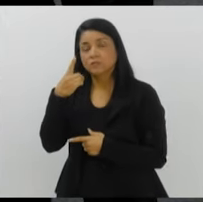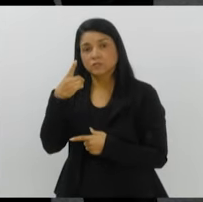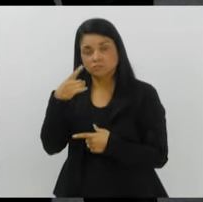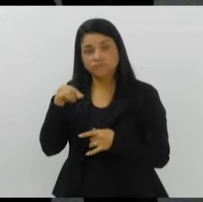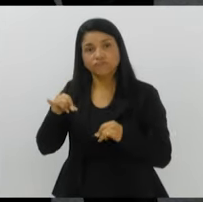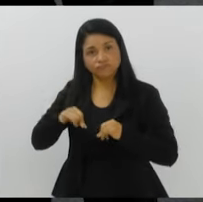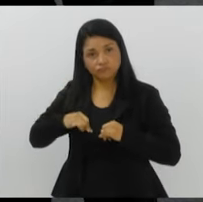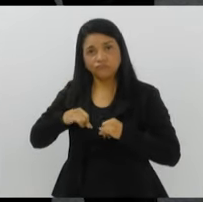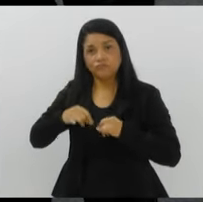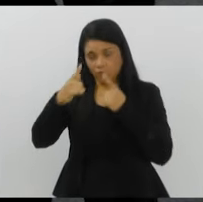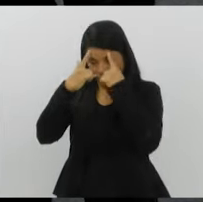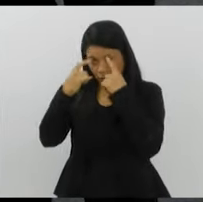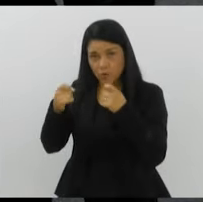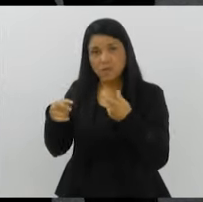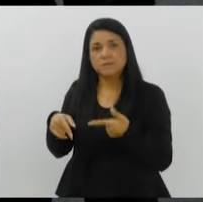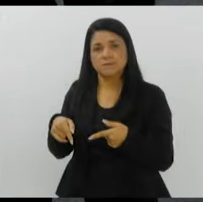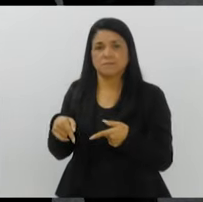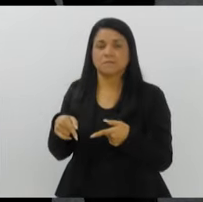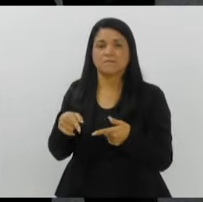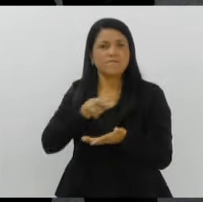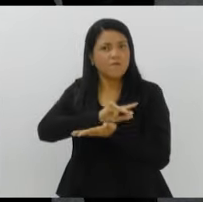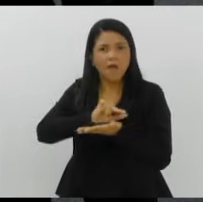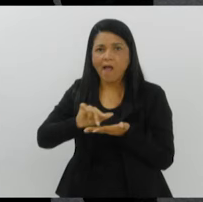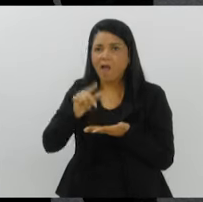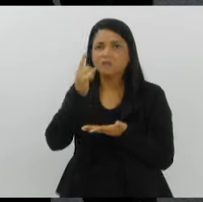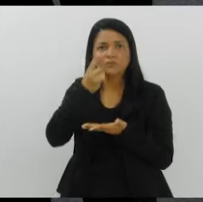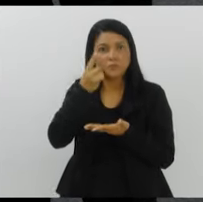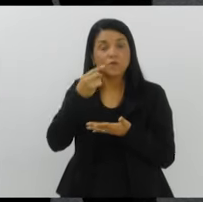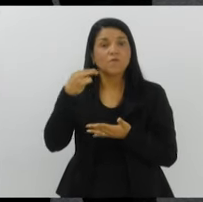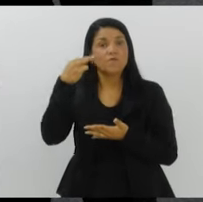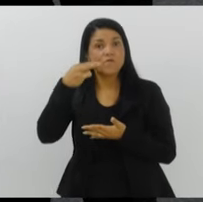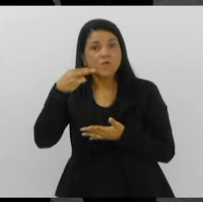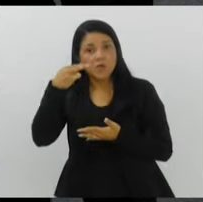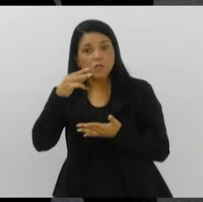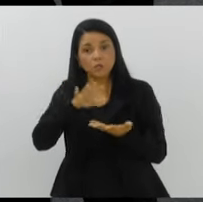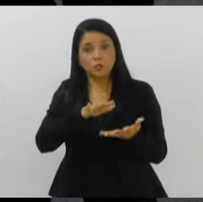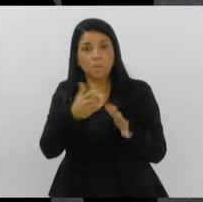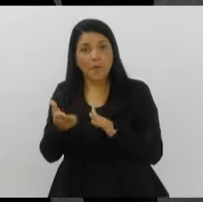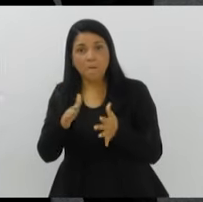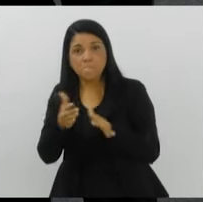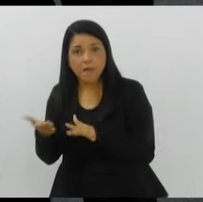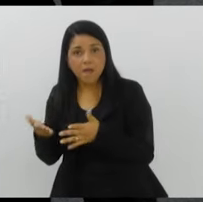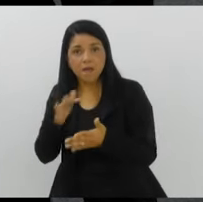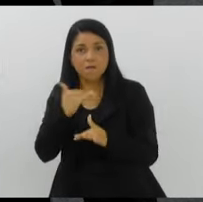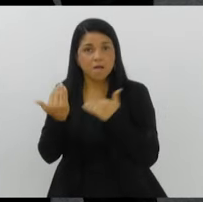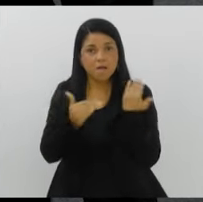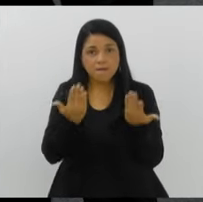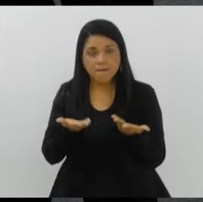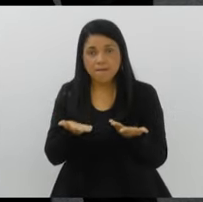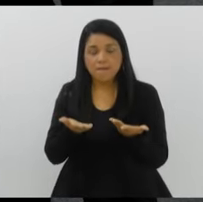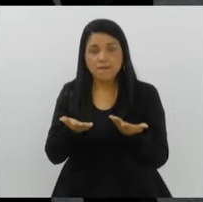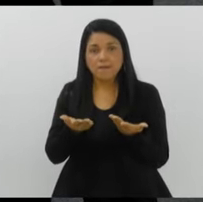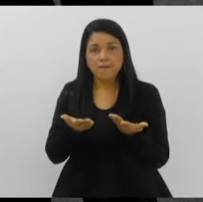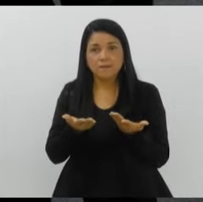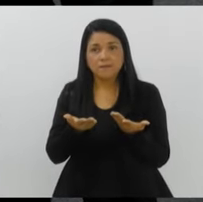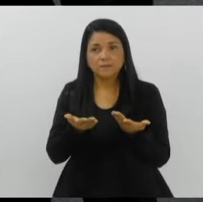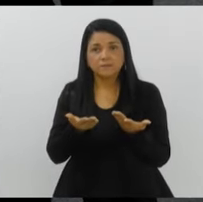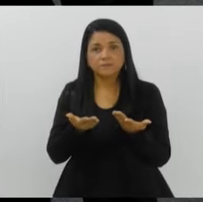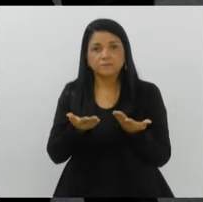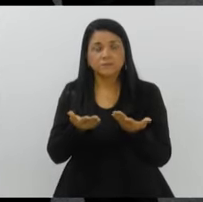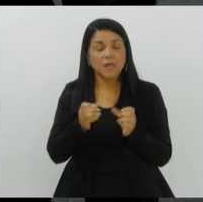Vários deputados sofreram atentados aqui. Vereadores assassinados. Então, só uma forma de